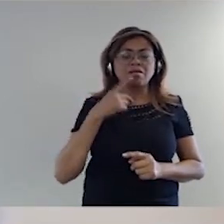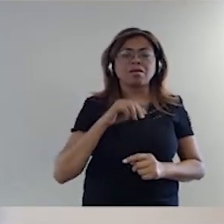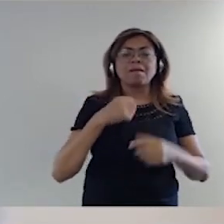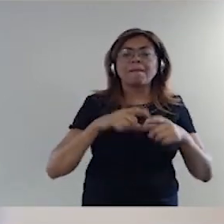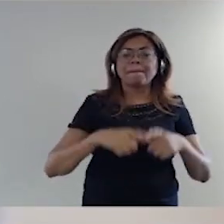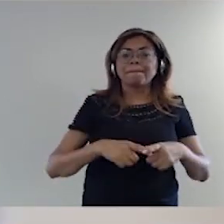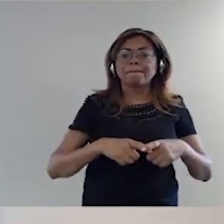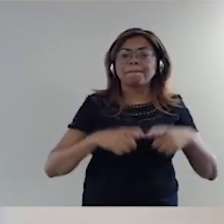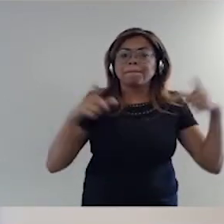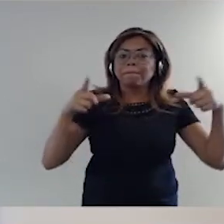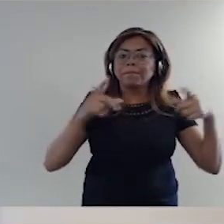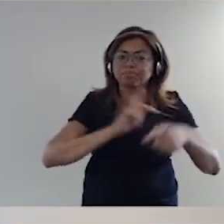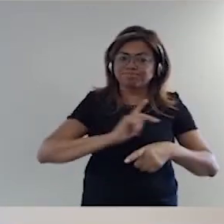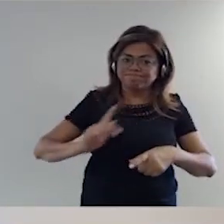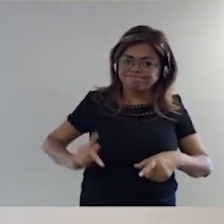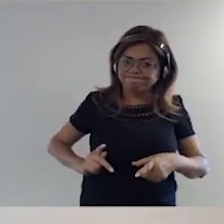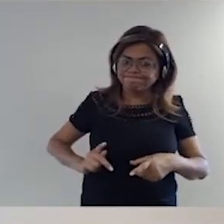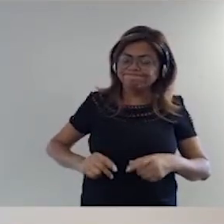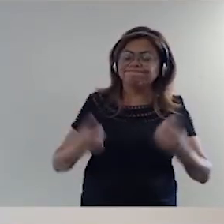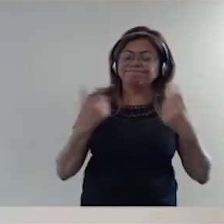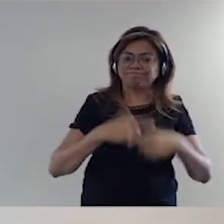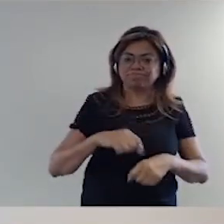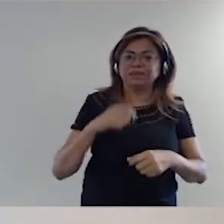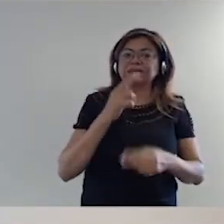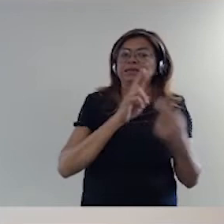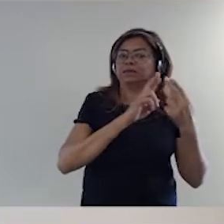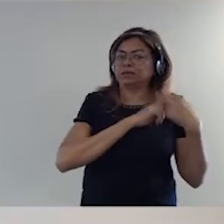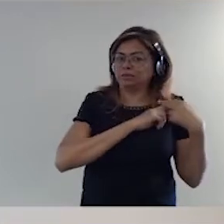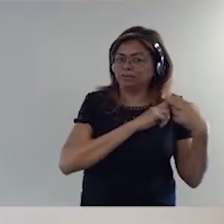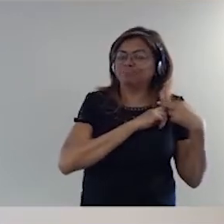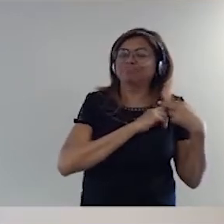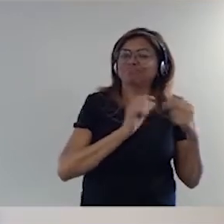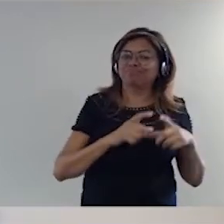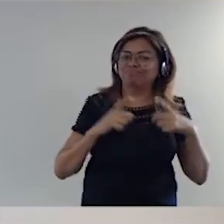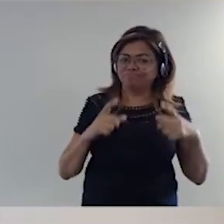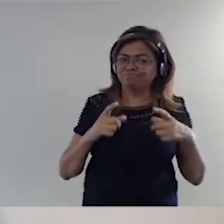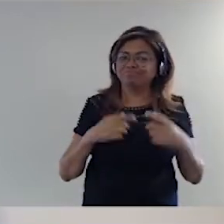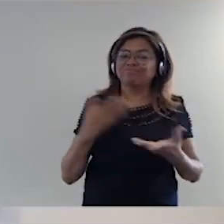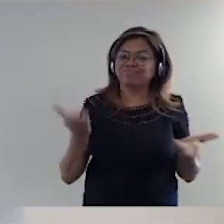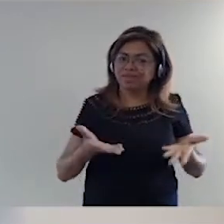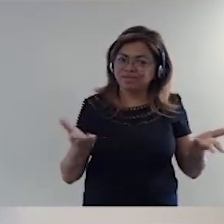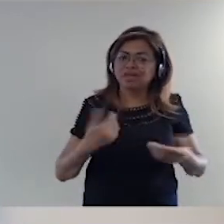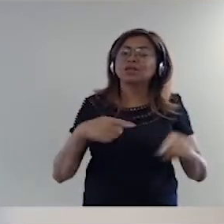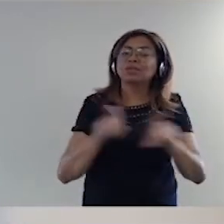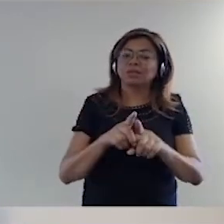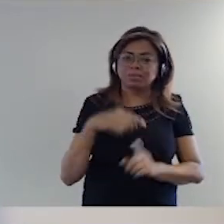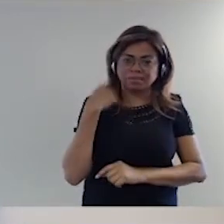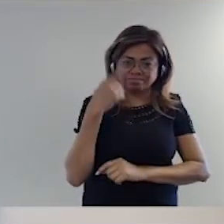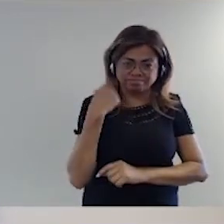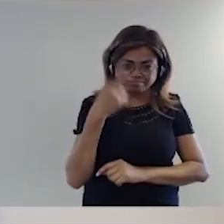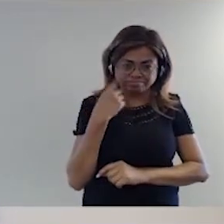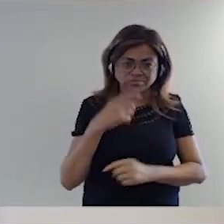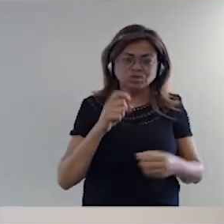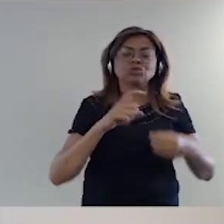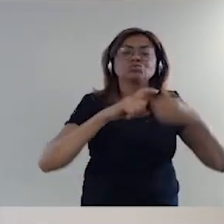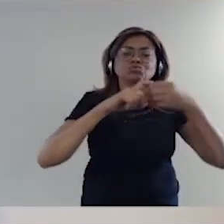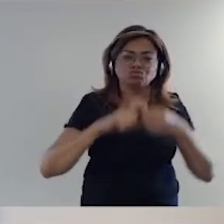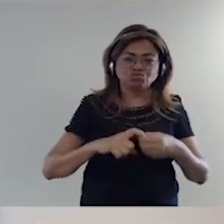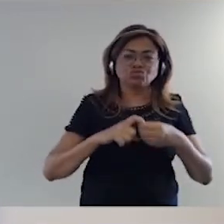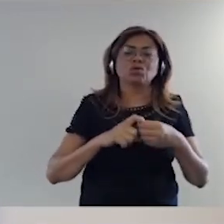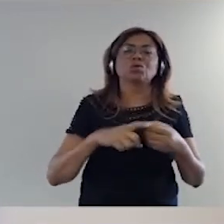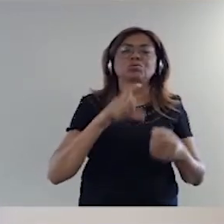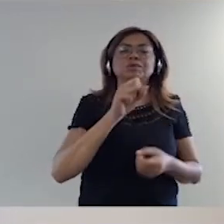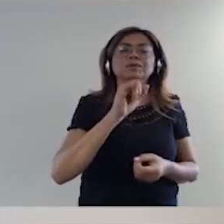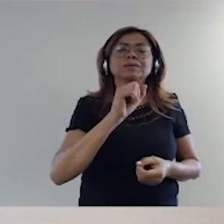do país, uma responsabilidade muito grande, né, presidente Caio? E advogado, sócio do escritório Silva